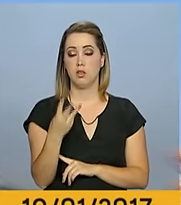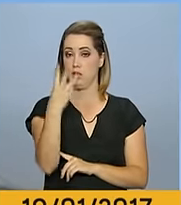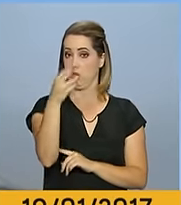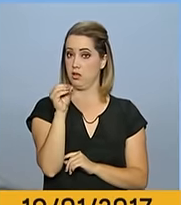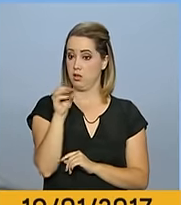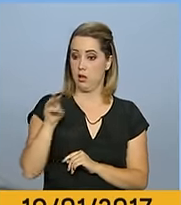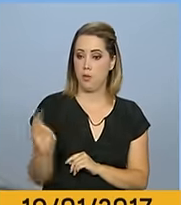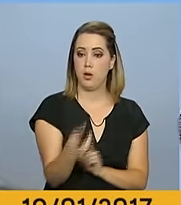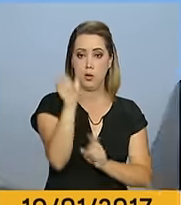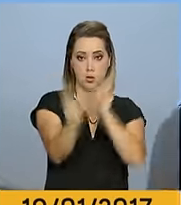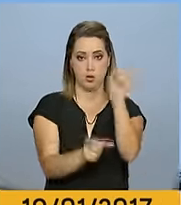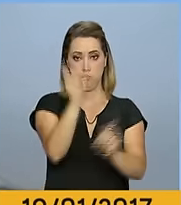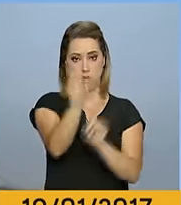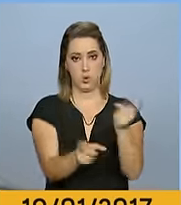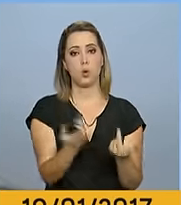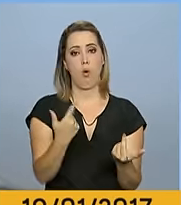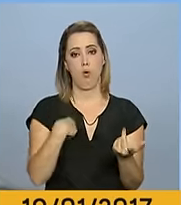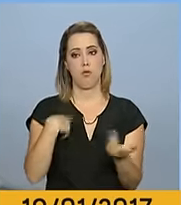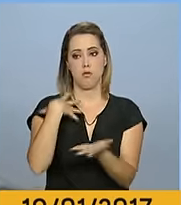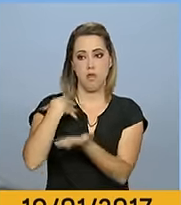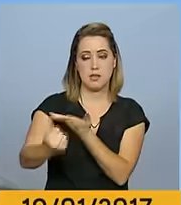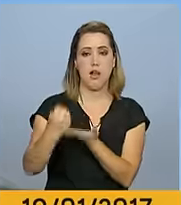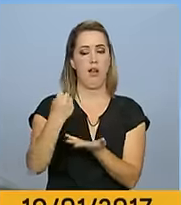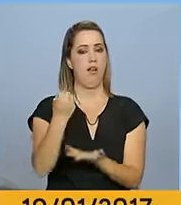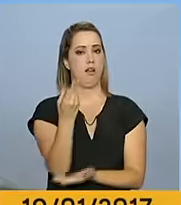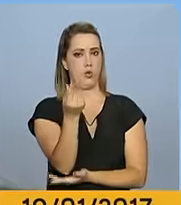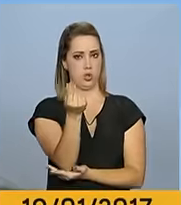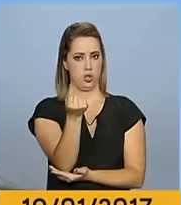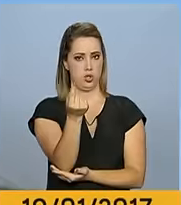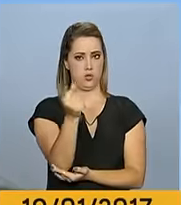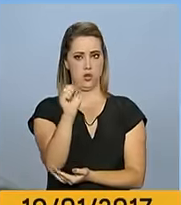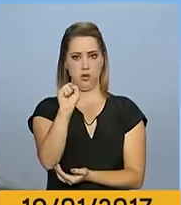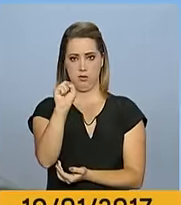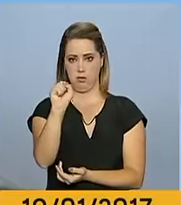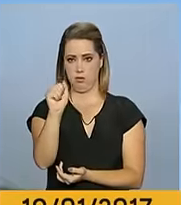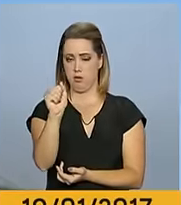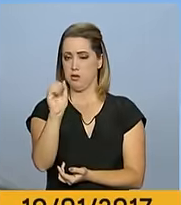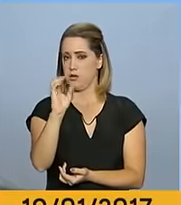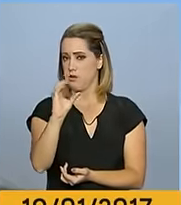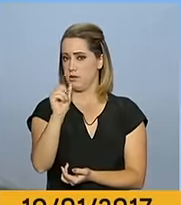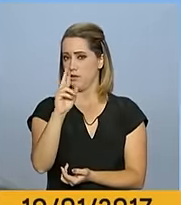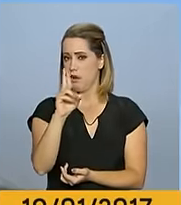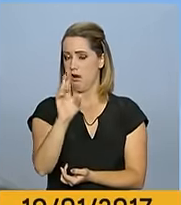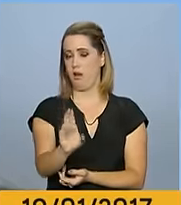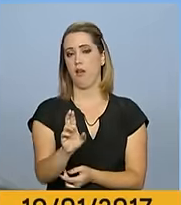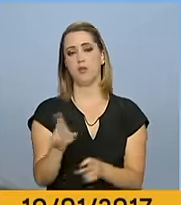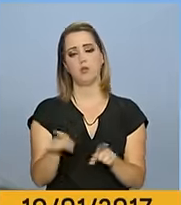trabalhadores que vão apanhar esse dinheiro e vão colocar na economia, não é?